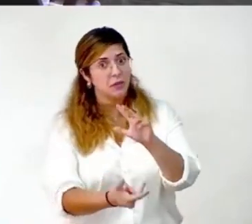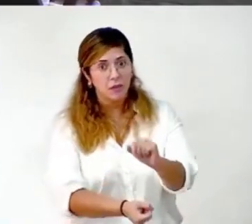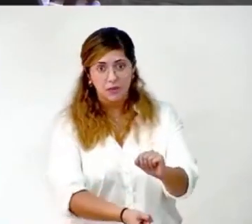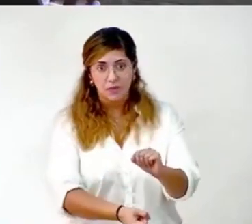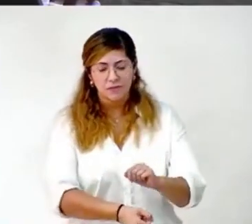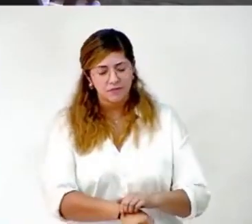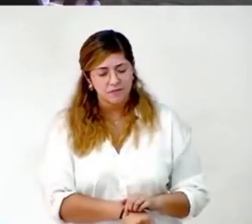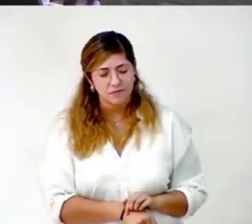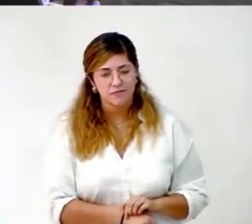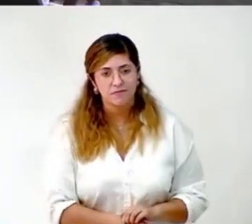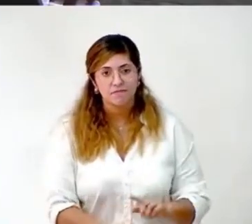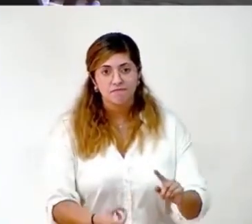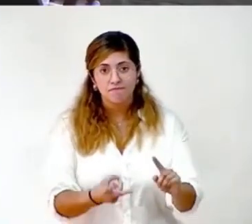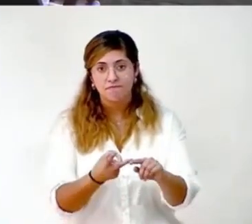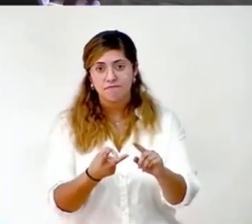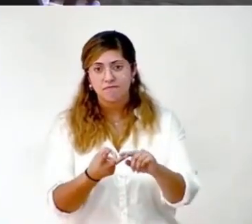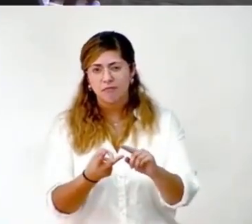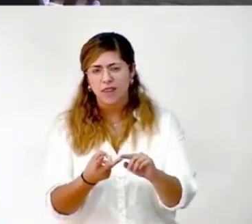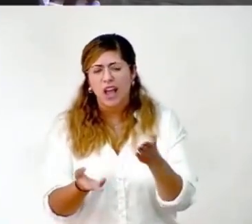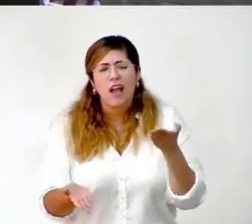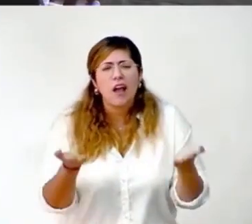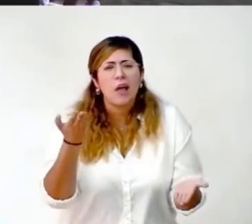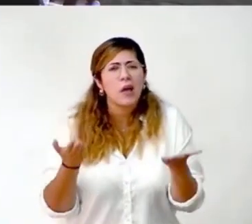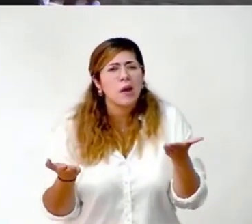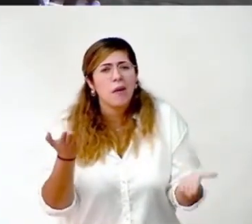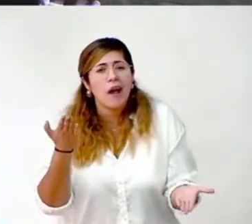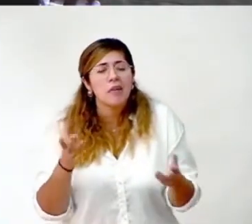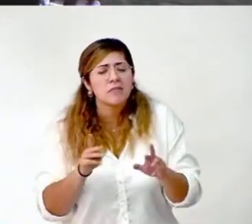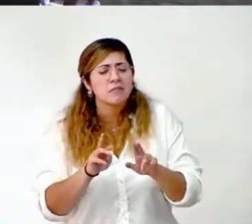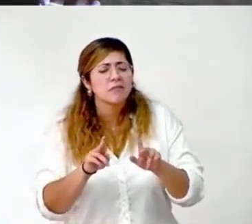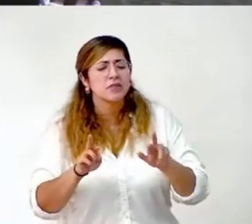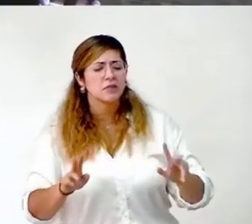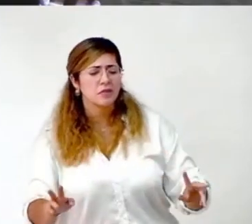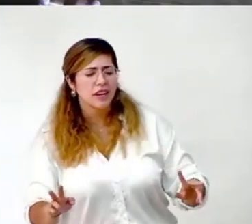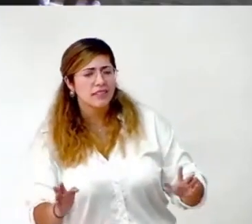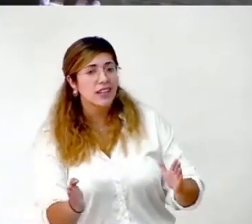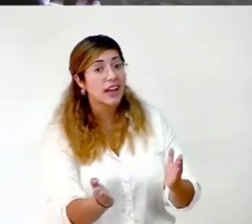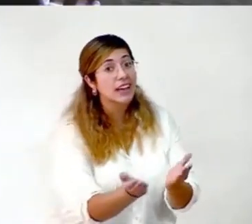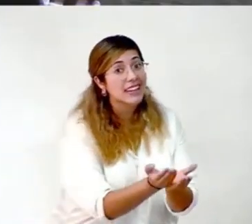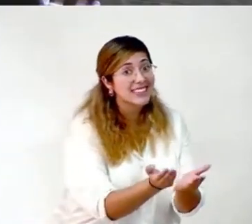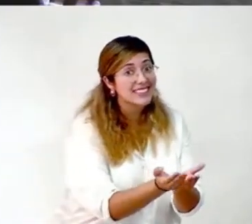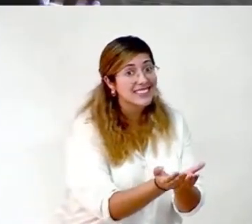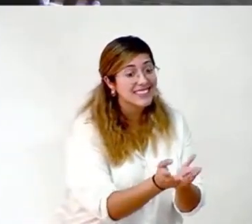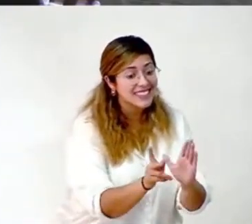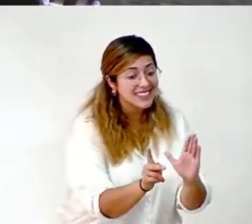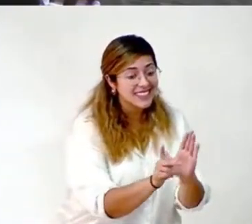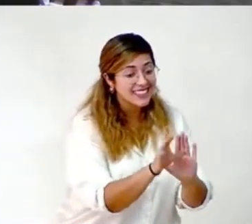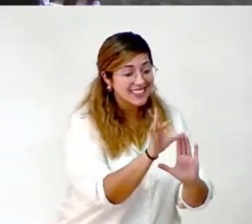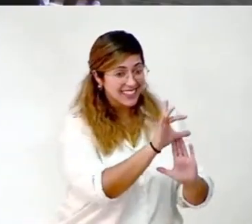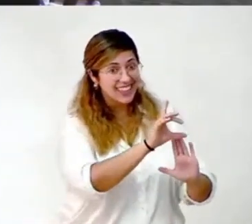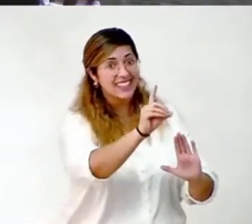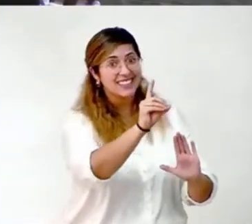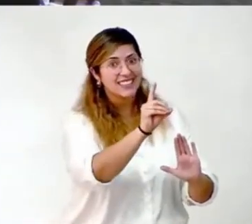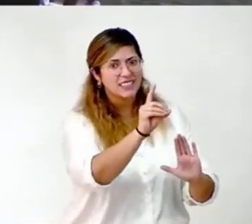é, qual a diferença entre os filhos de Deus e os filhos do mundo? Qual a